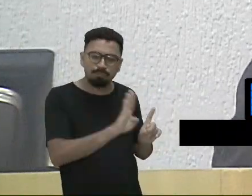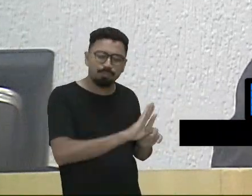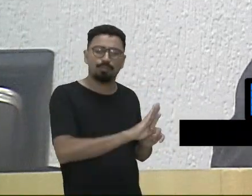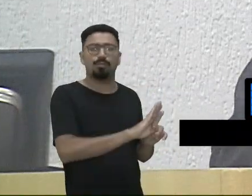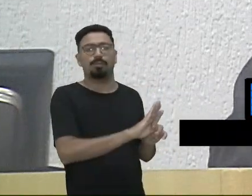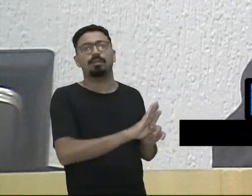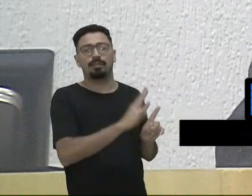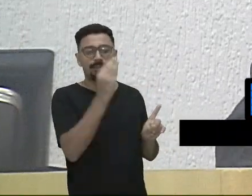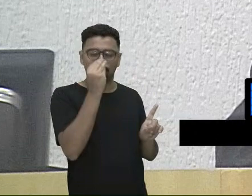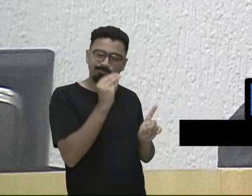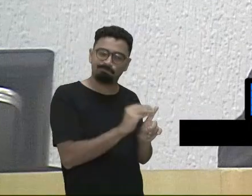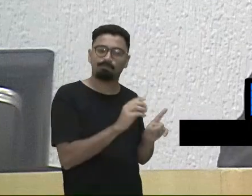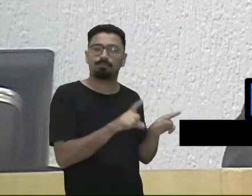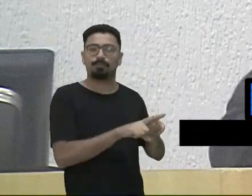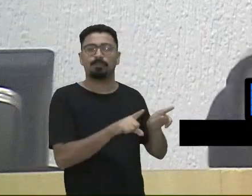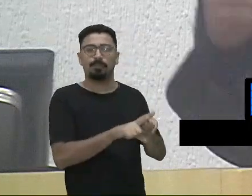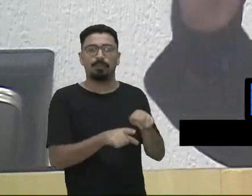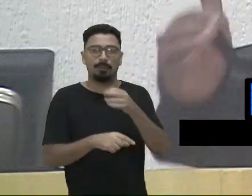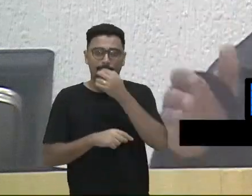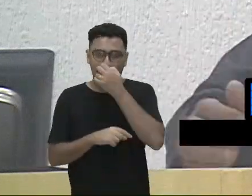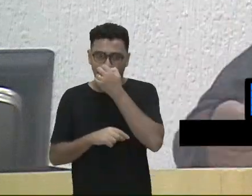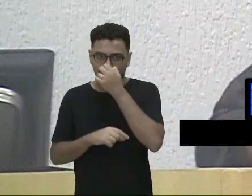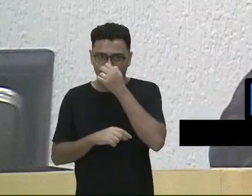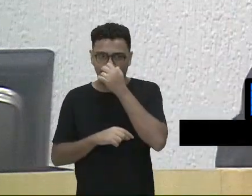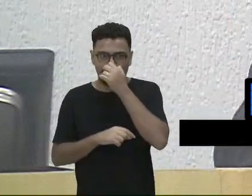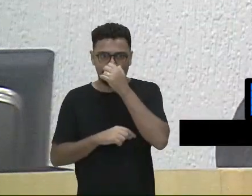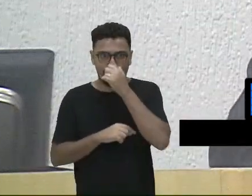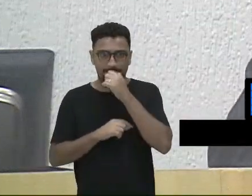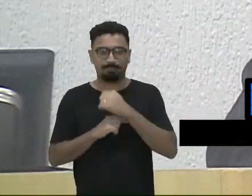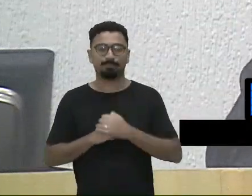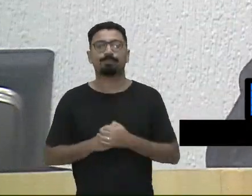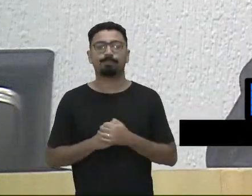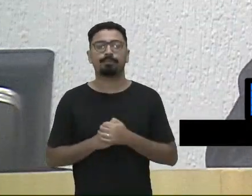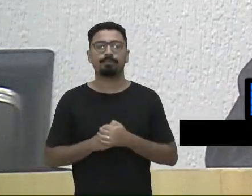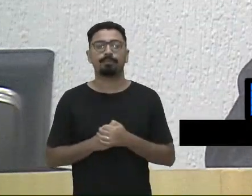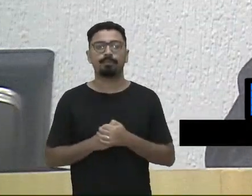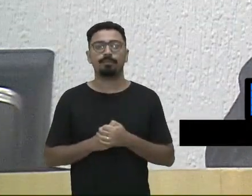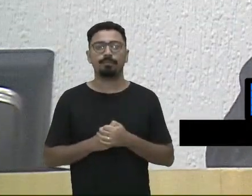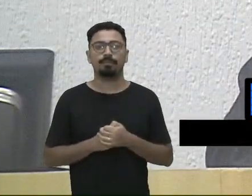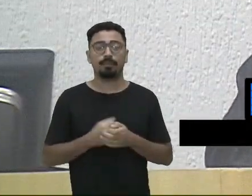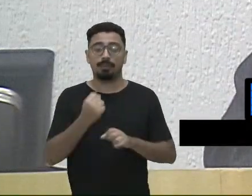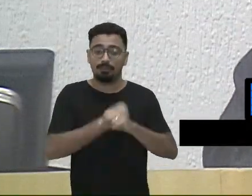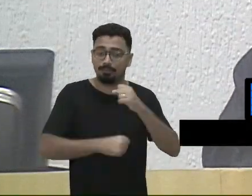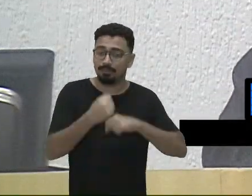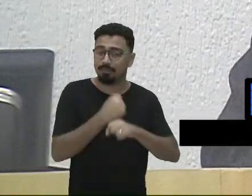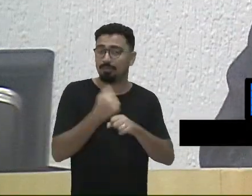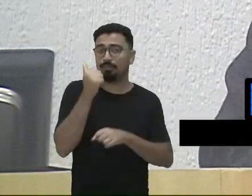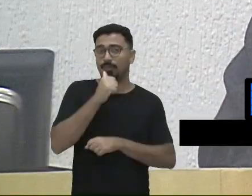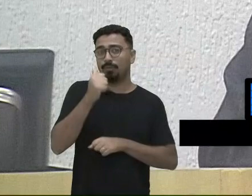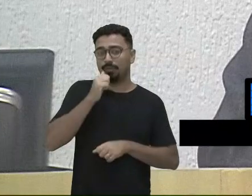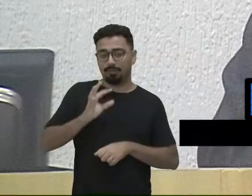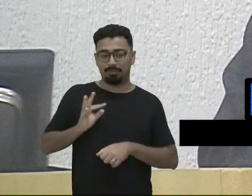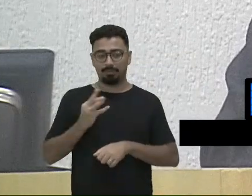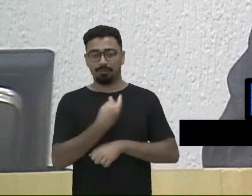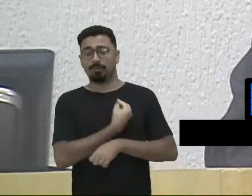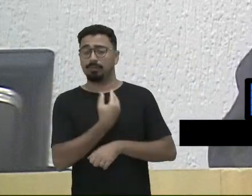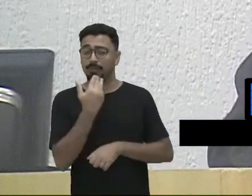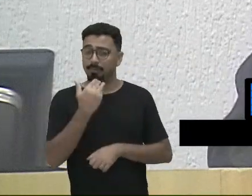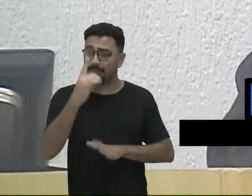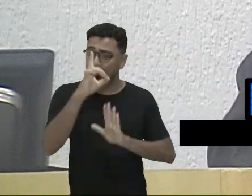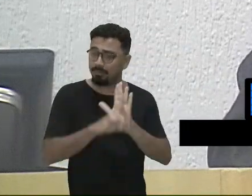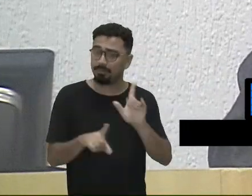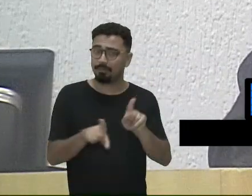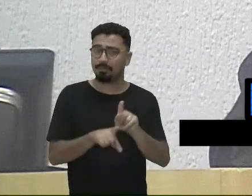nossas narrativas. Então, ano passado, a gente foi procurado por algumas mulheres trans que estavam tentando reivindicar o seu direito